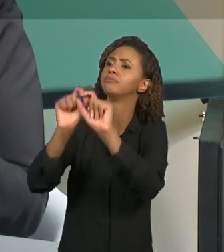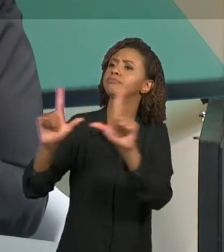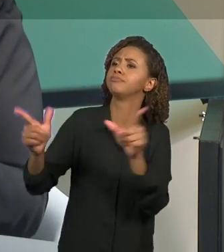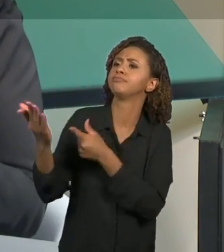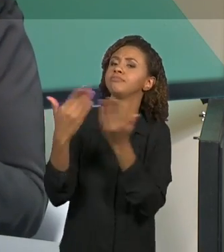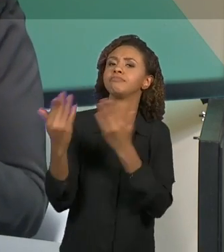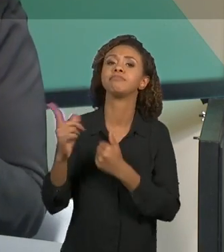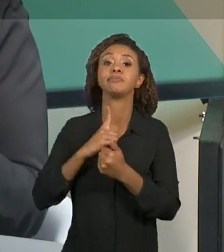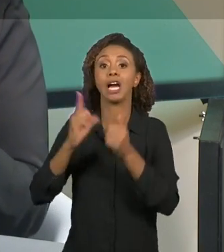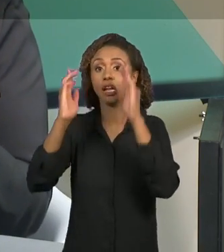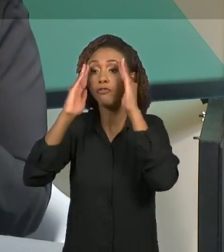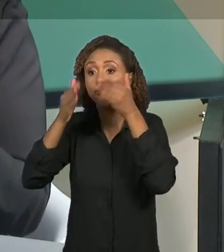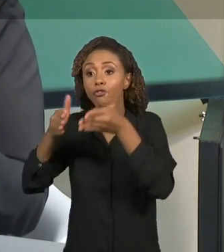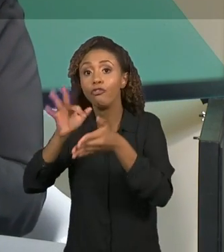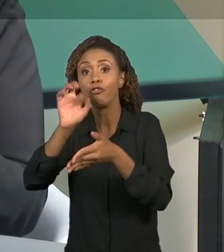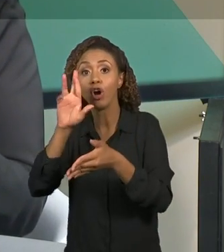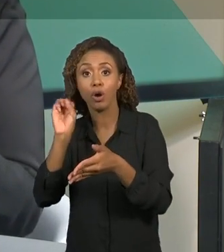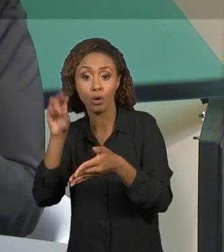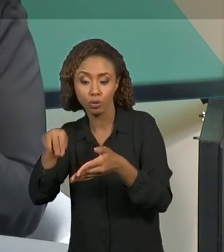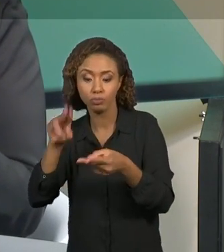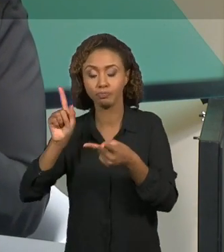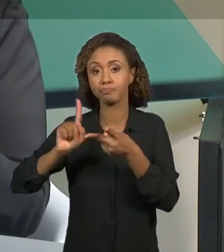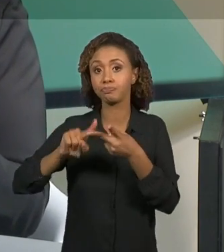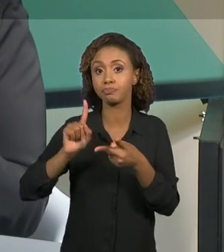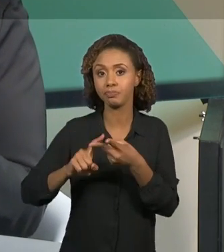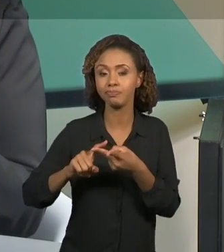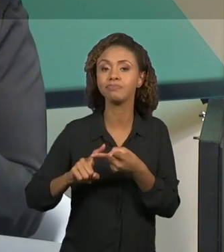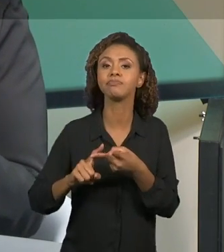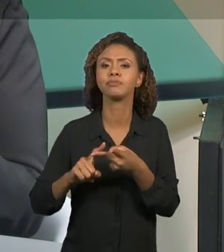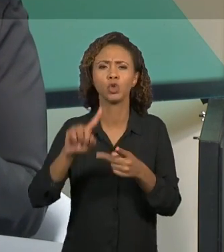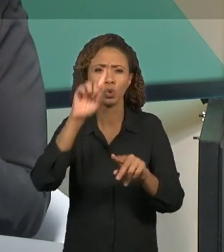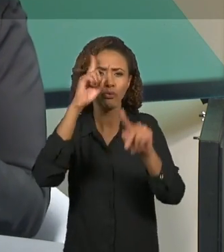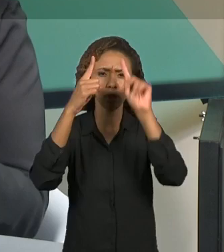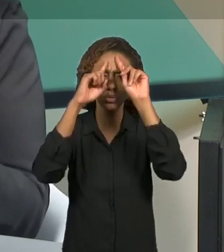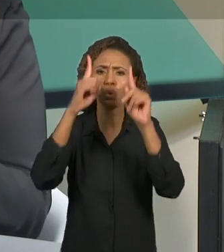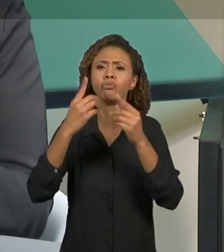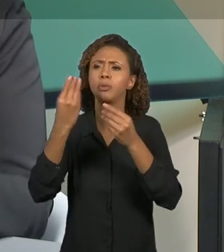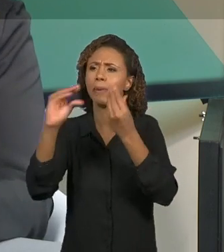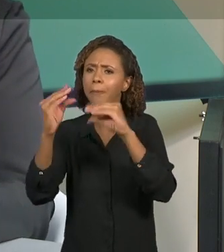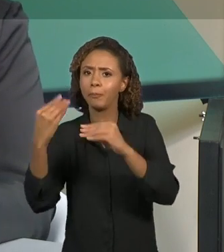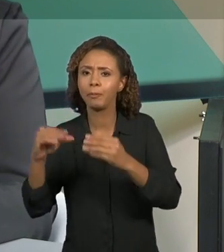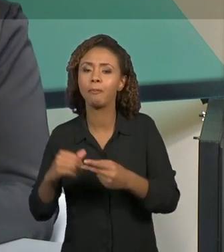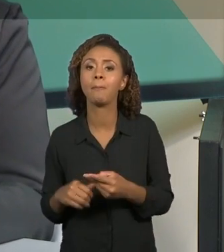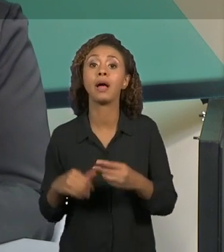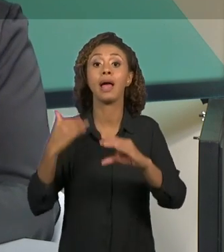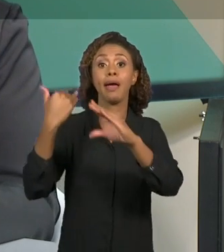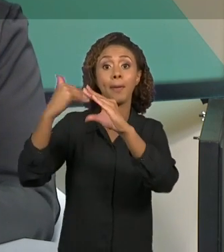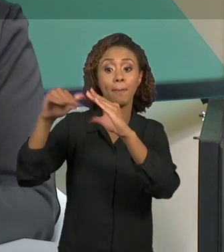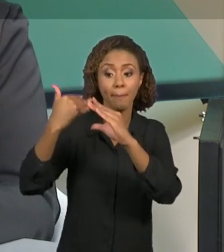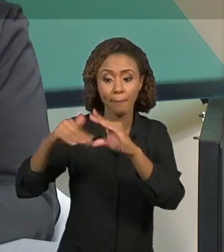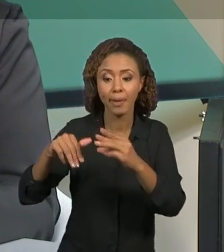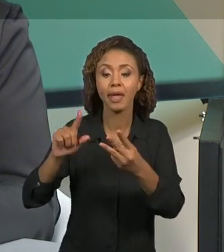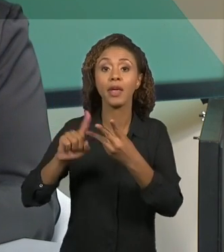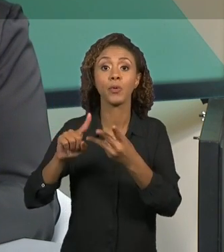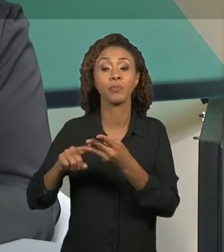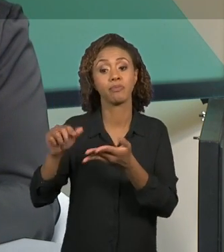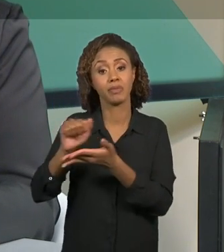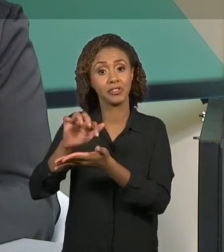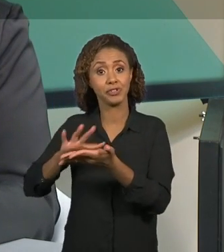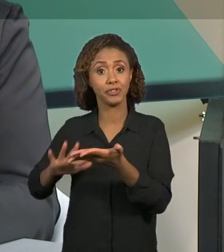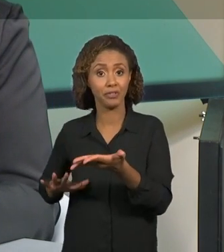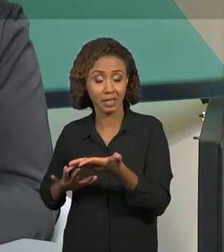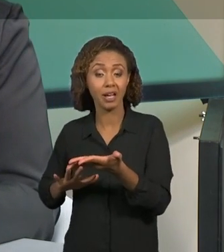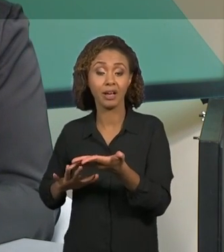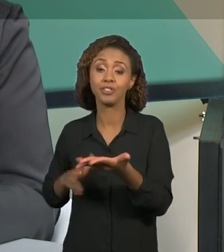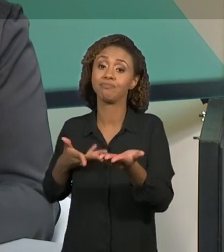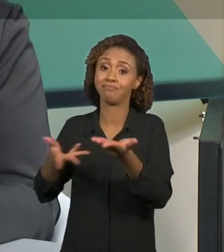você tem fórum de dúvidas você tem também as nossas caixas de e-mail você tem atividades pois é a interação